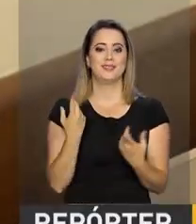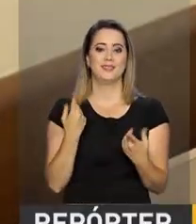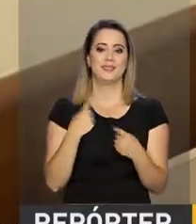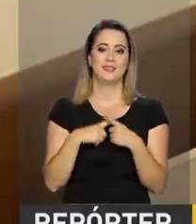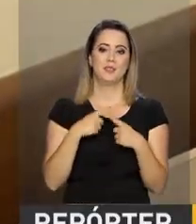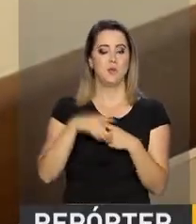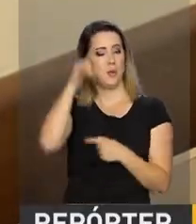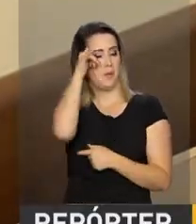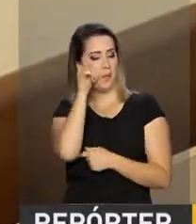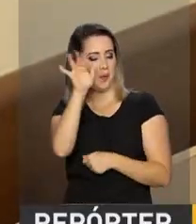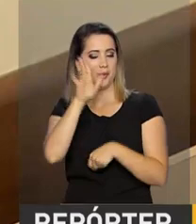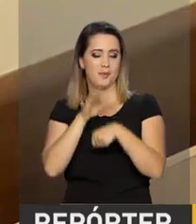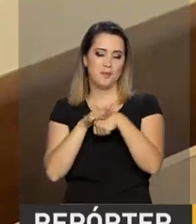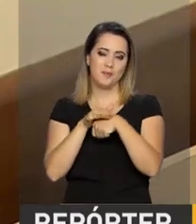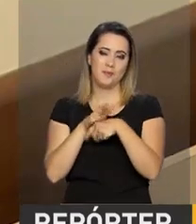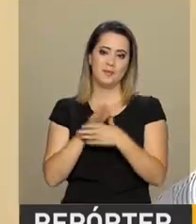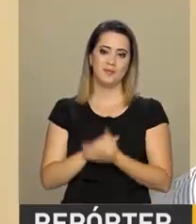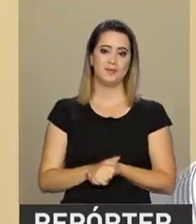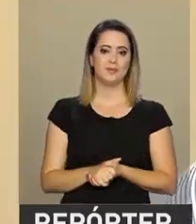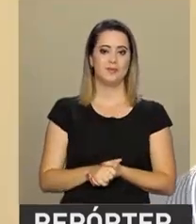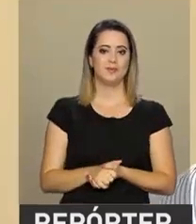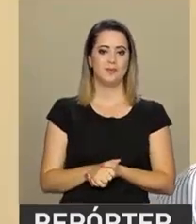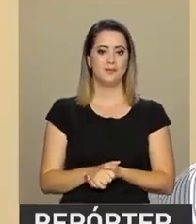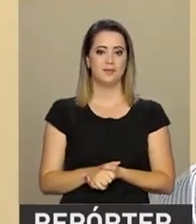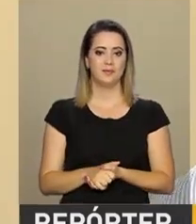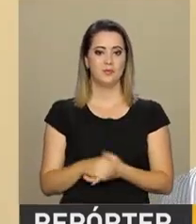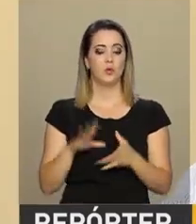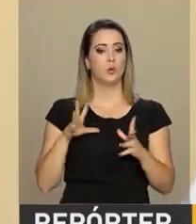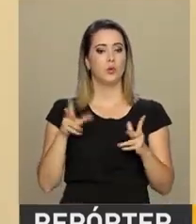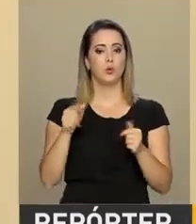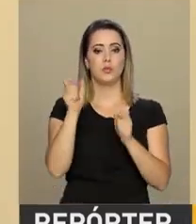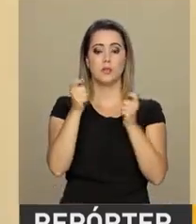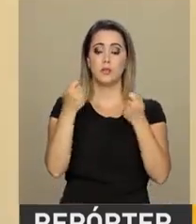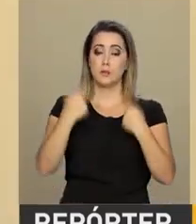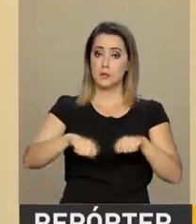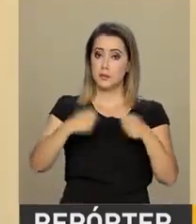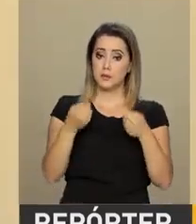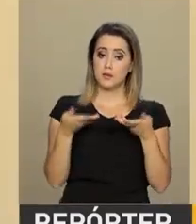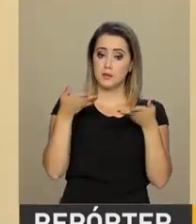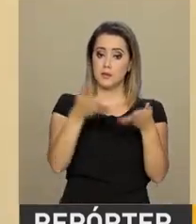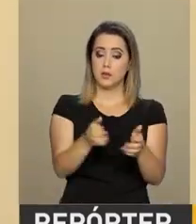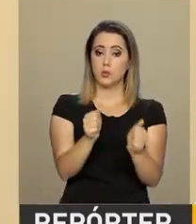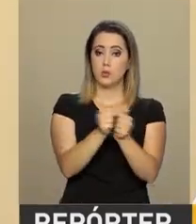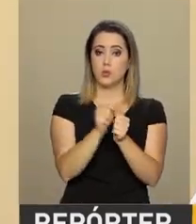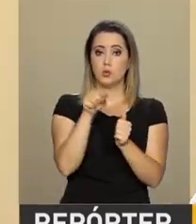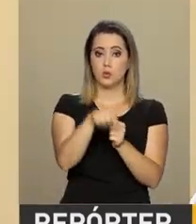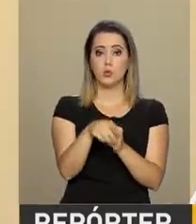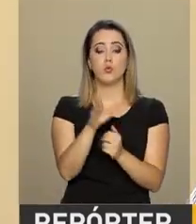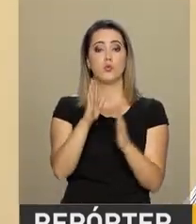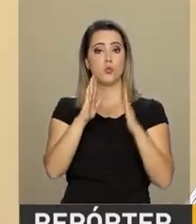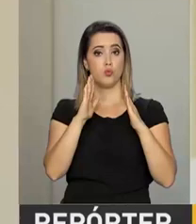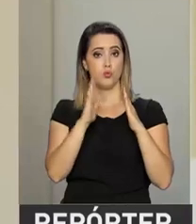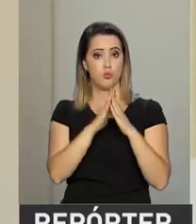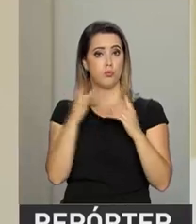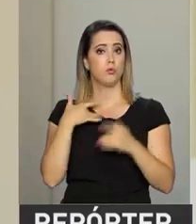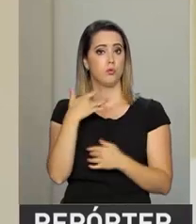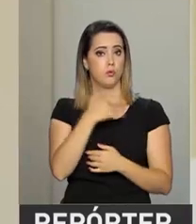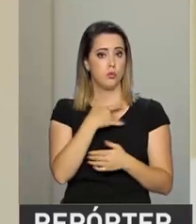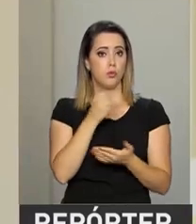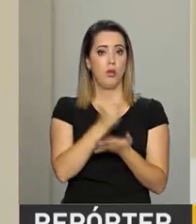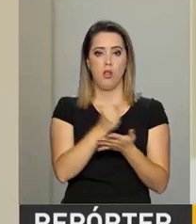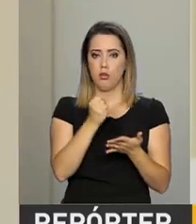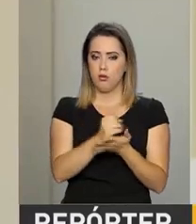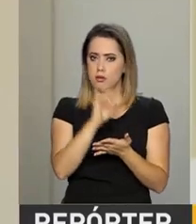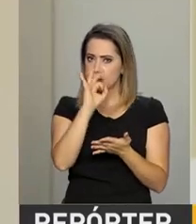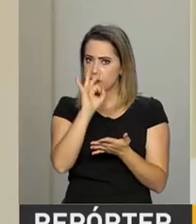colocar um som acho que todo mundo tem que comparecer renovar o cartão das crianças é importante o ministério